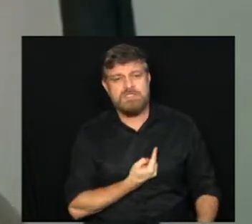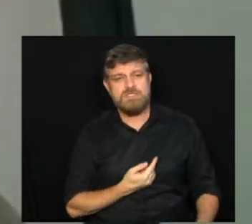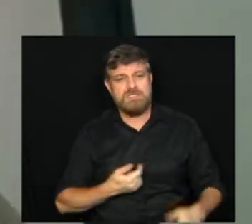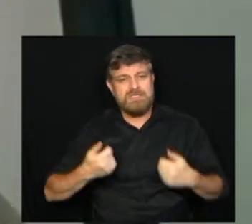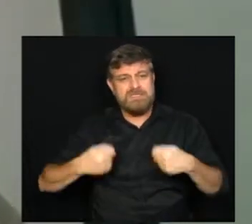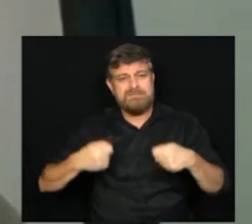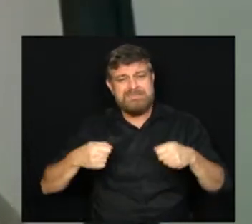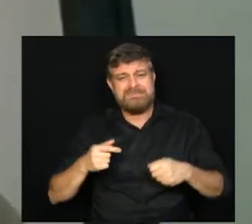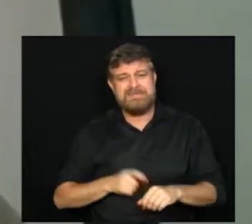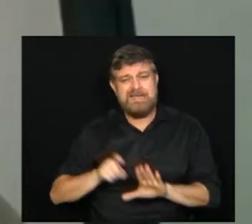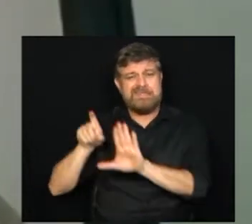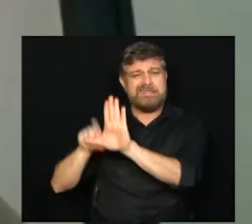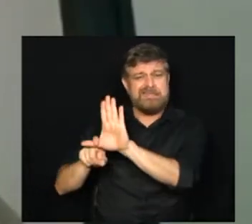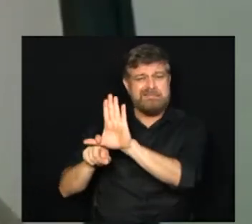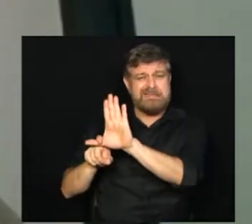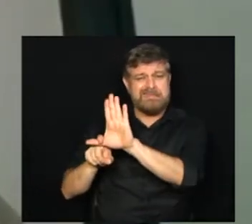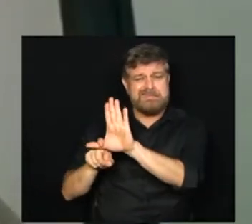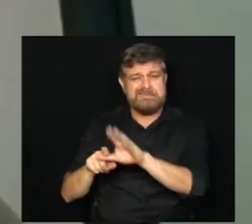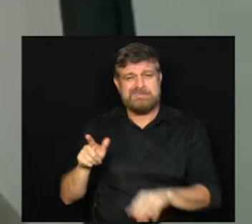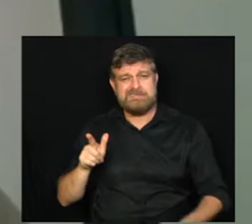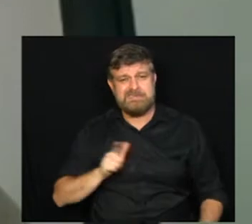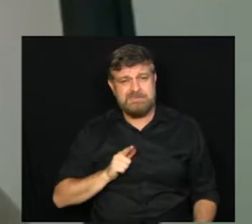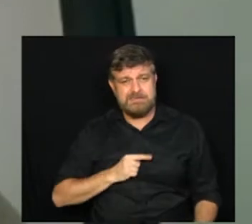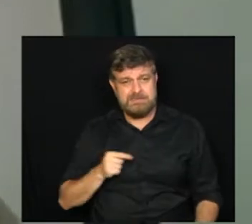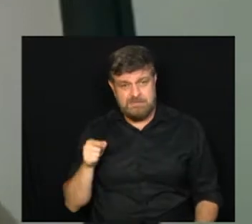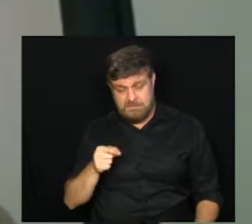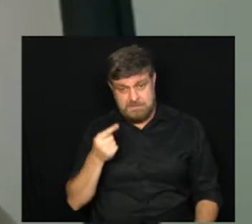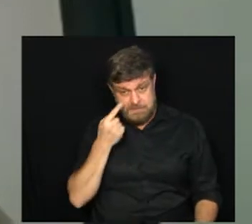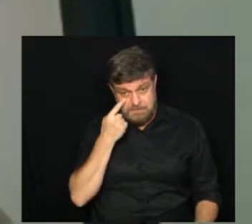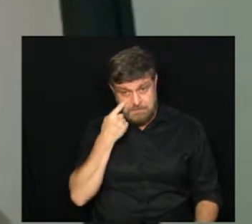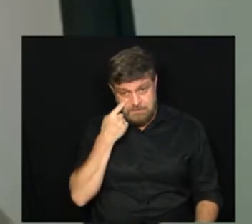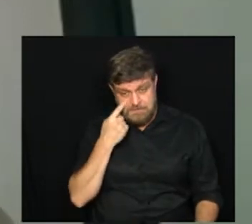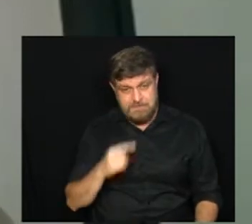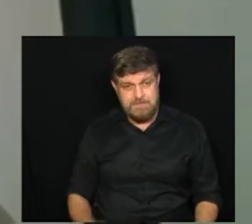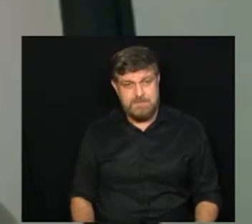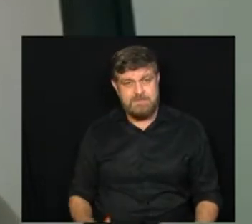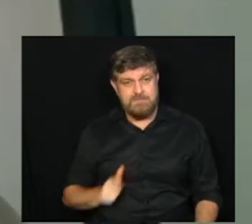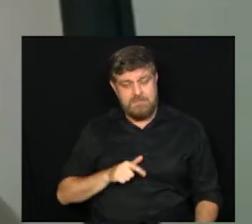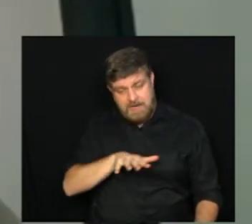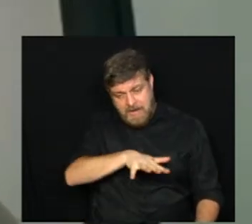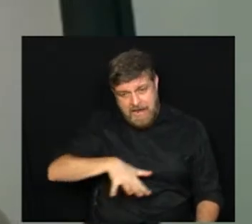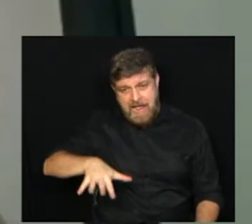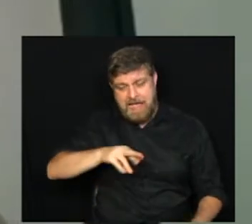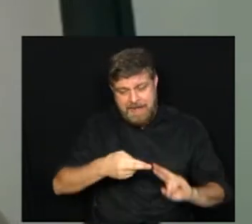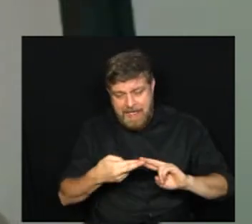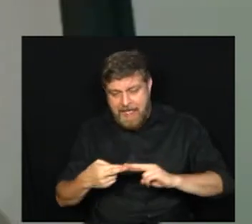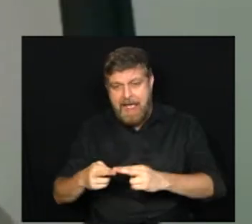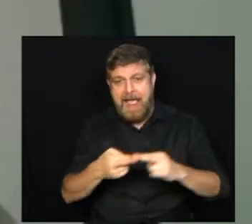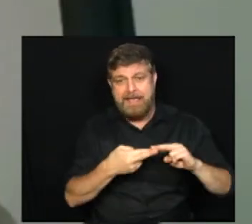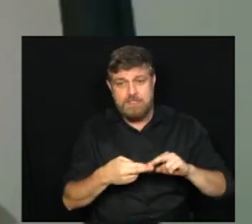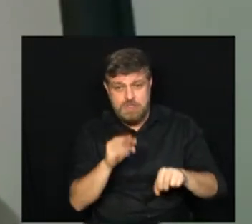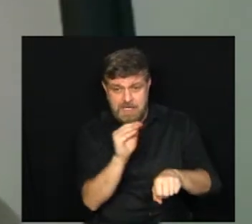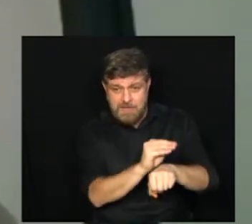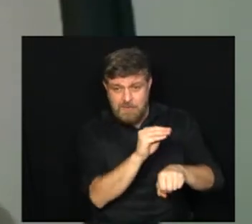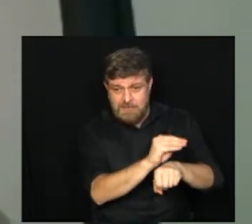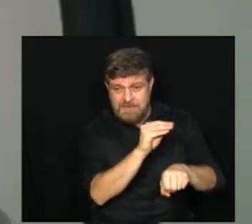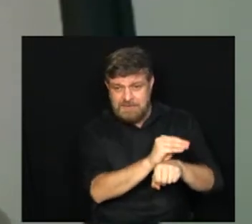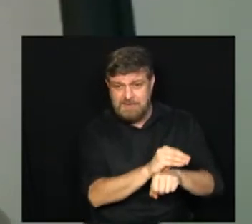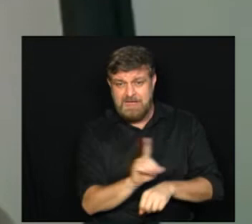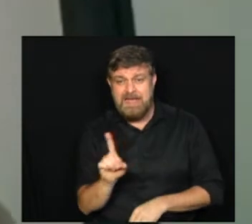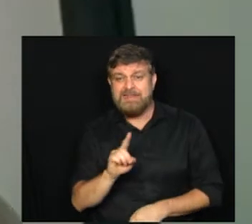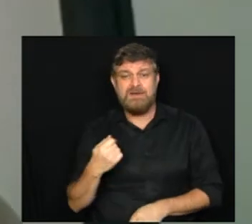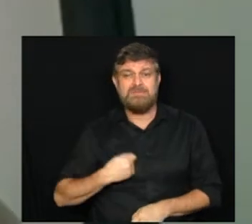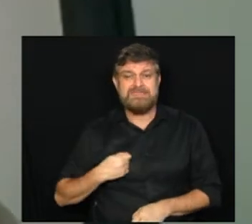ficar dependente de situações que vocês vivem, e que a rede protetora seja apenas uma rede protetora, não uma